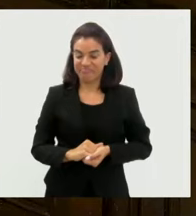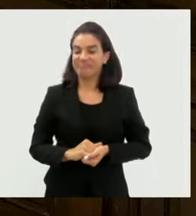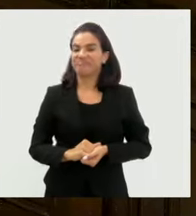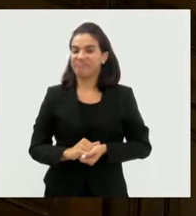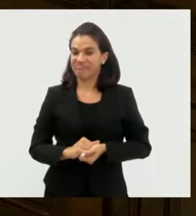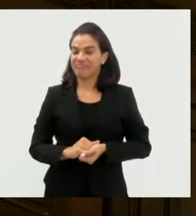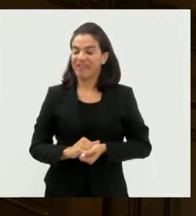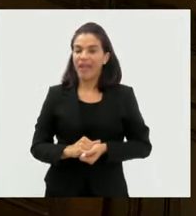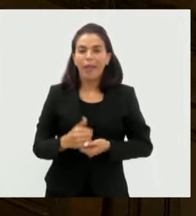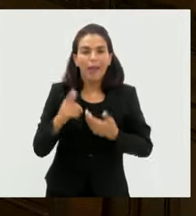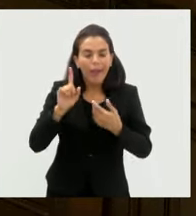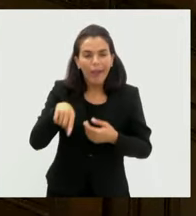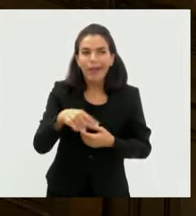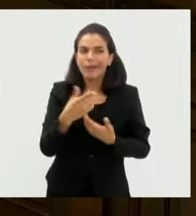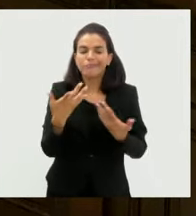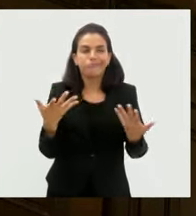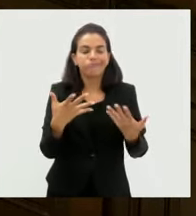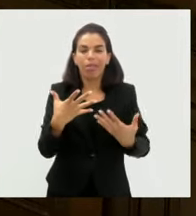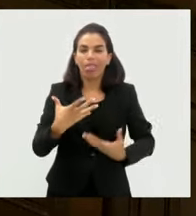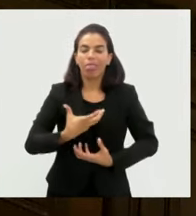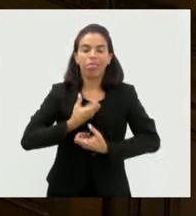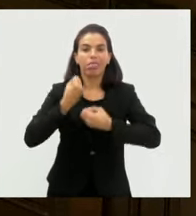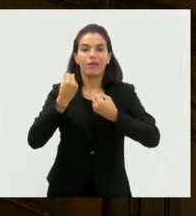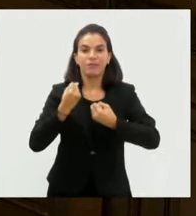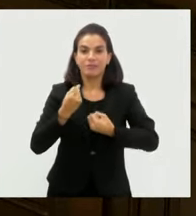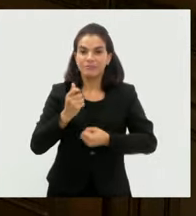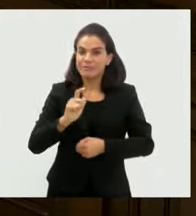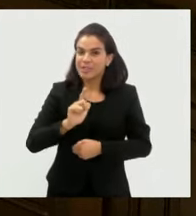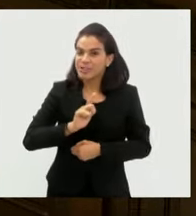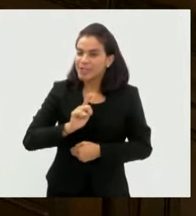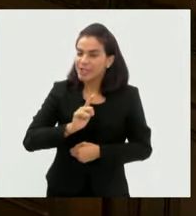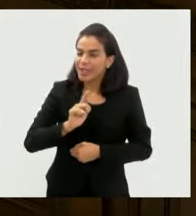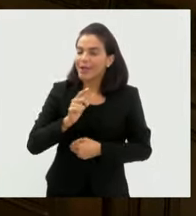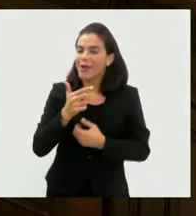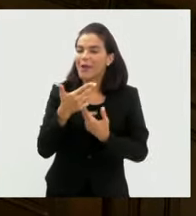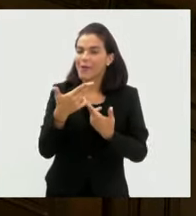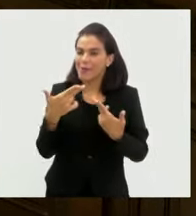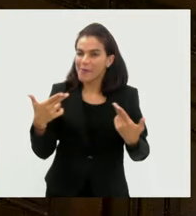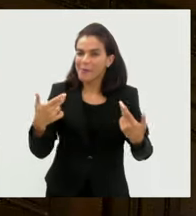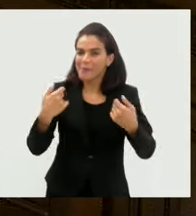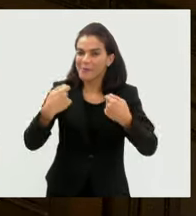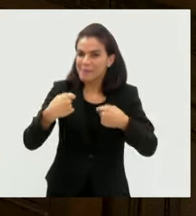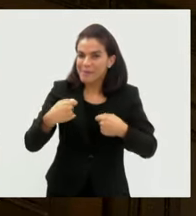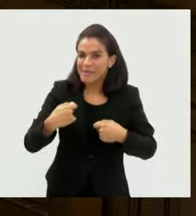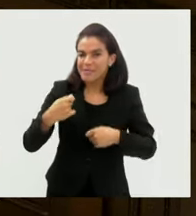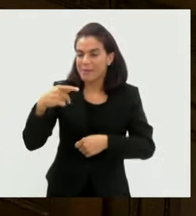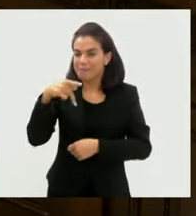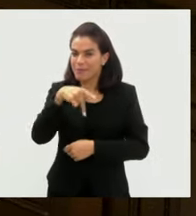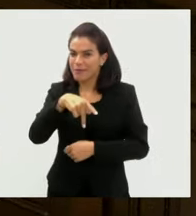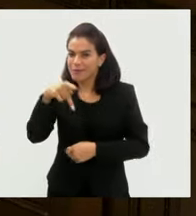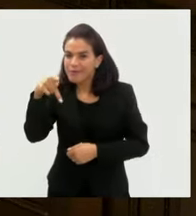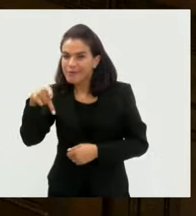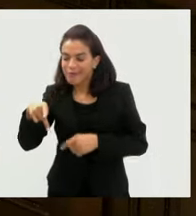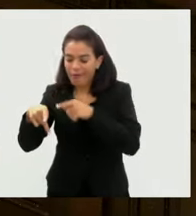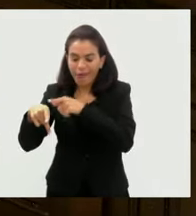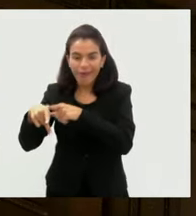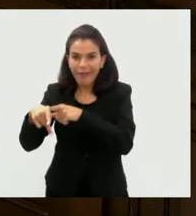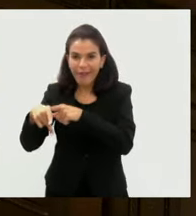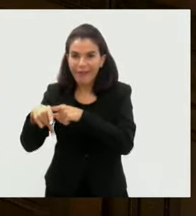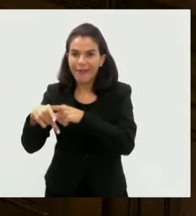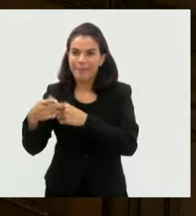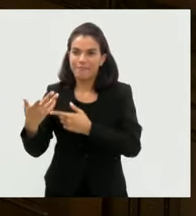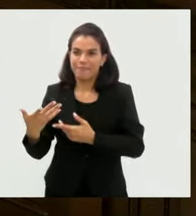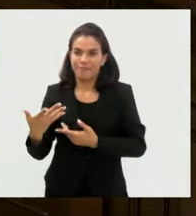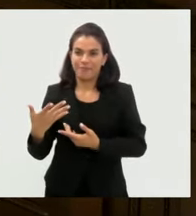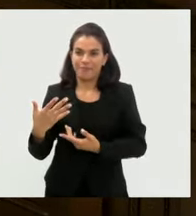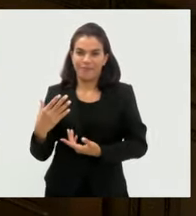É uma coisa que nos deixa... Agora, quando tem alguma coisa que precisa ser um professor, alguém, tudo, não, o